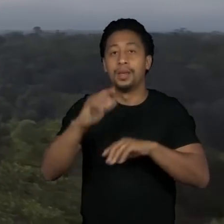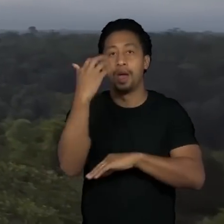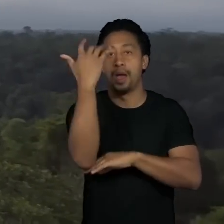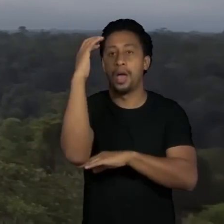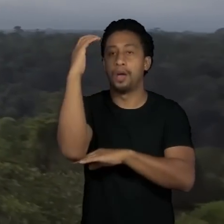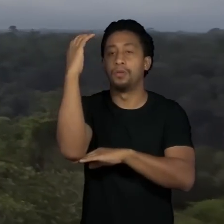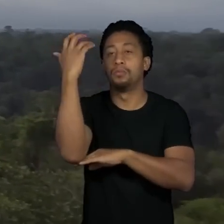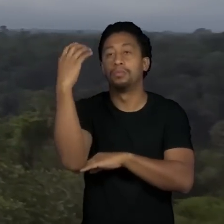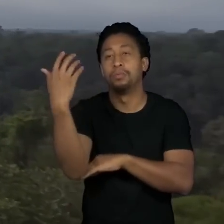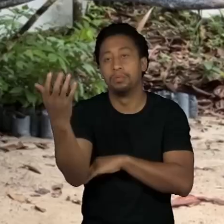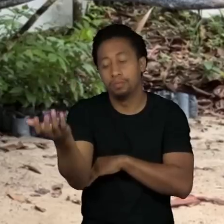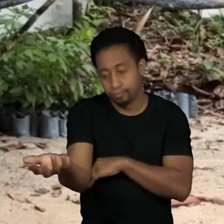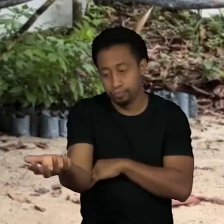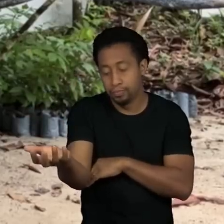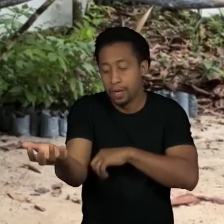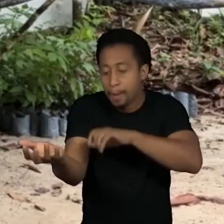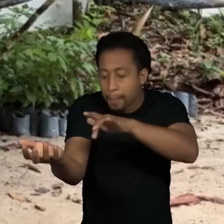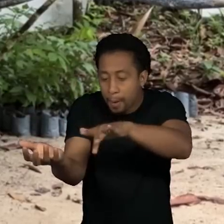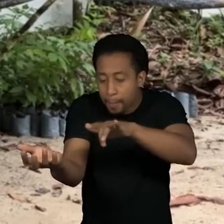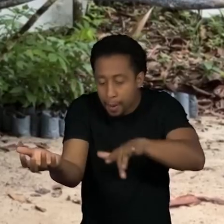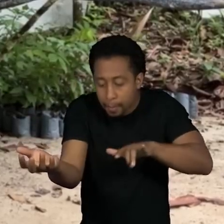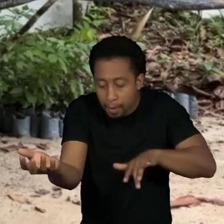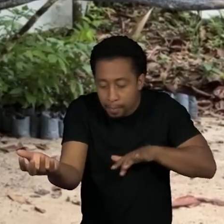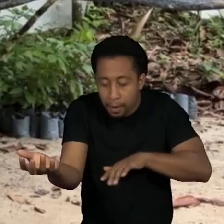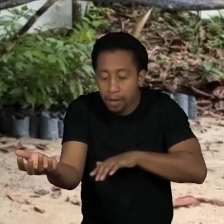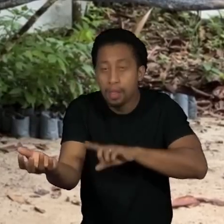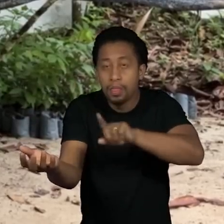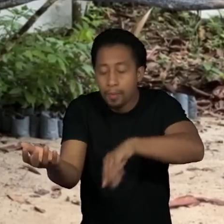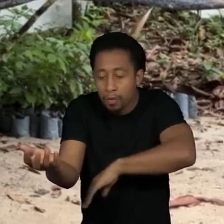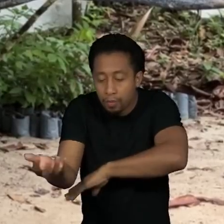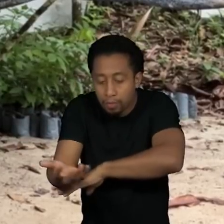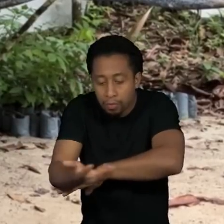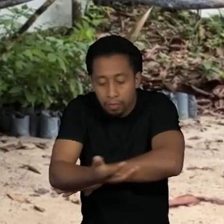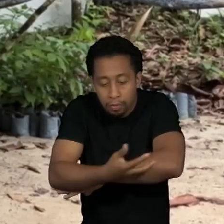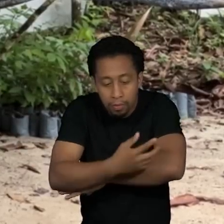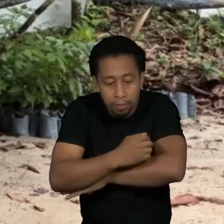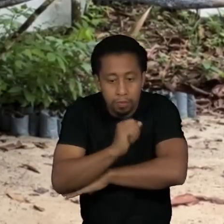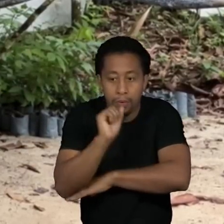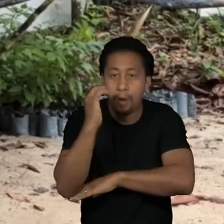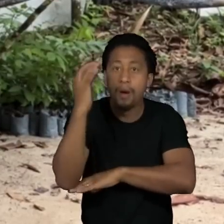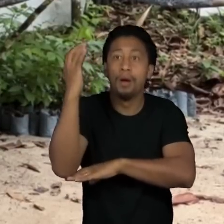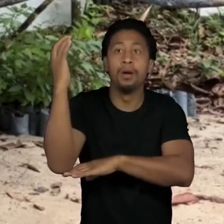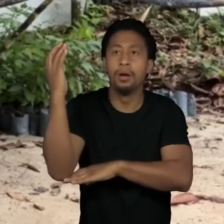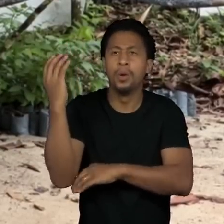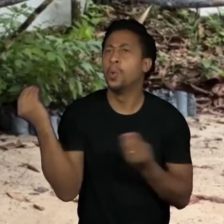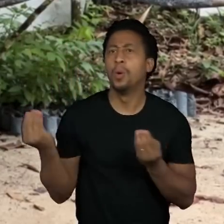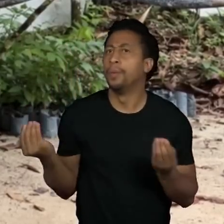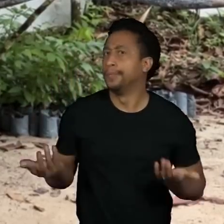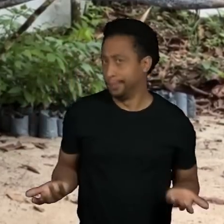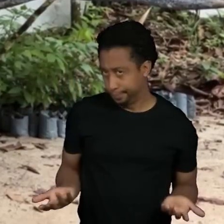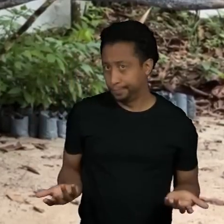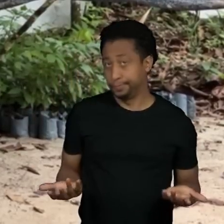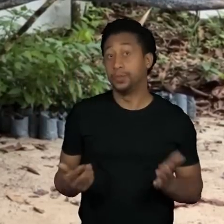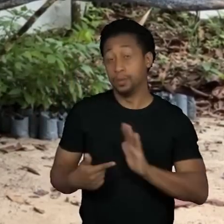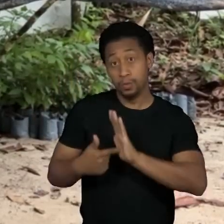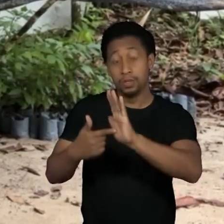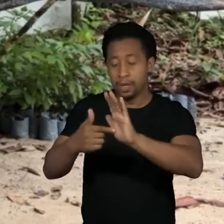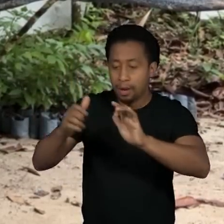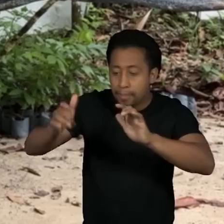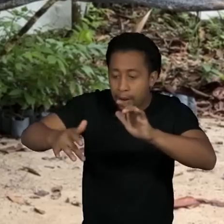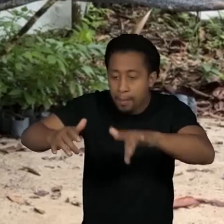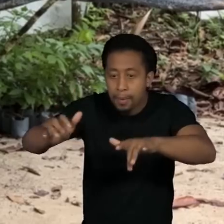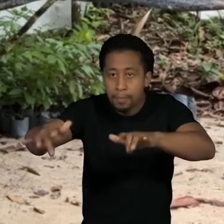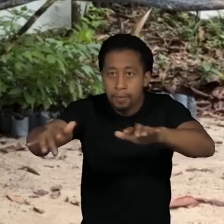deixa só os pedacinhos. Para entender o efeito da fragmentação da floresta, de sobrar pedacinhos de